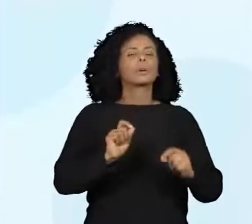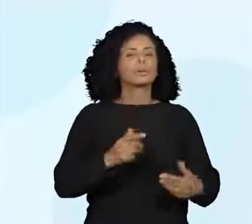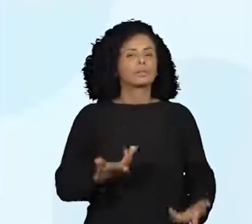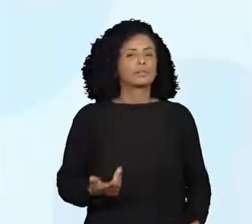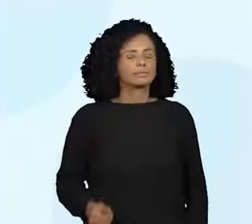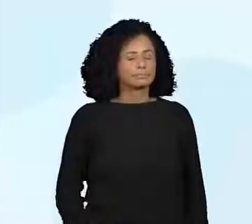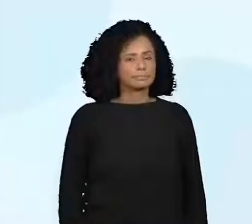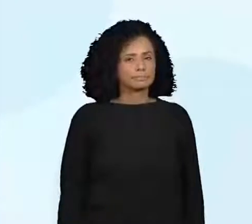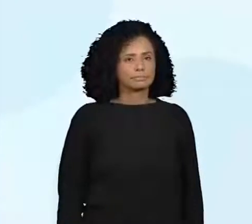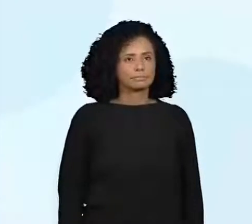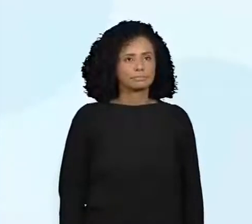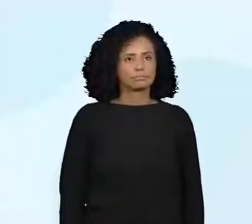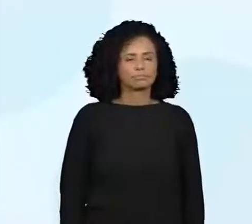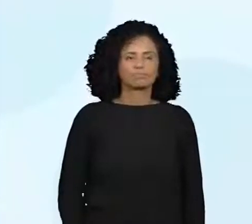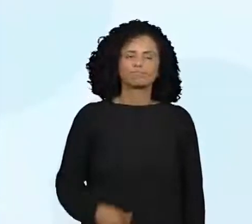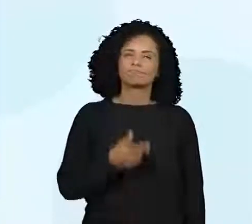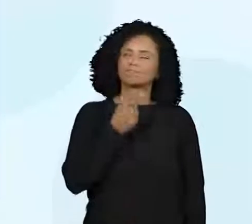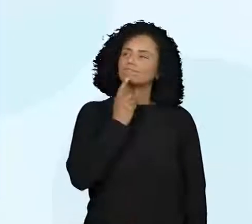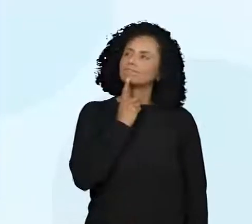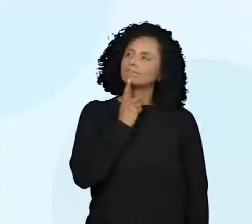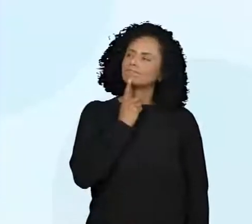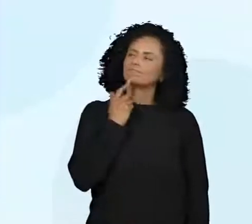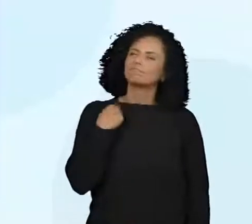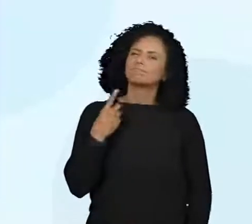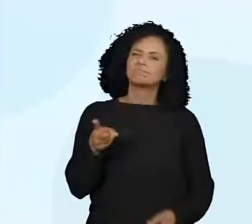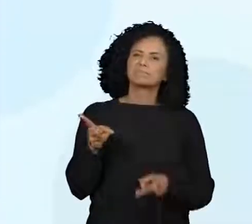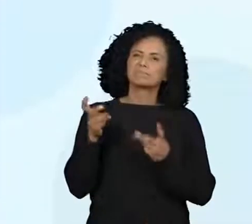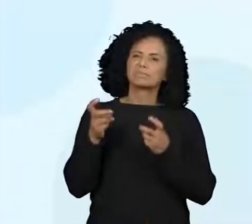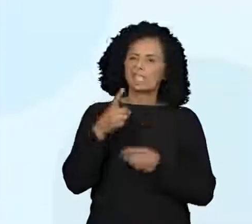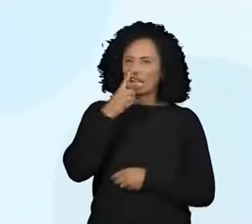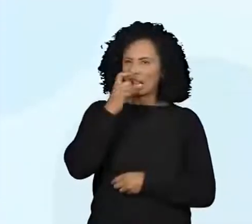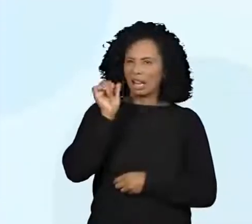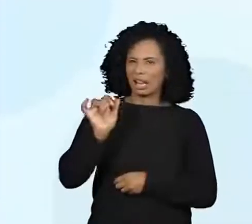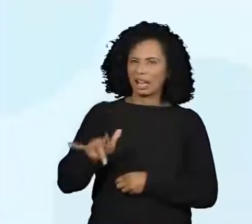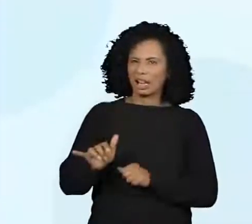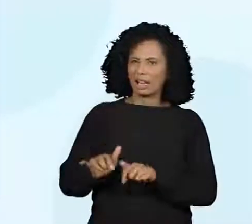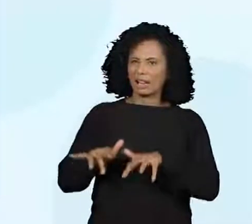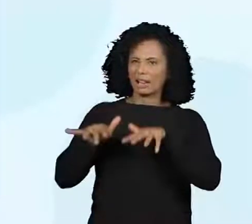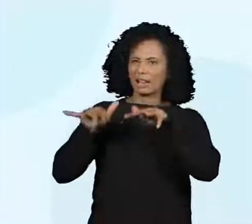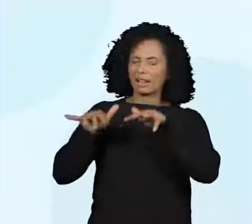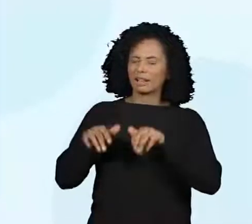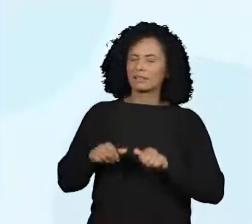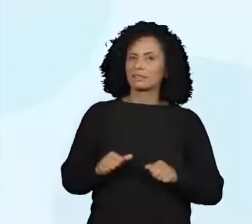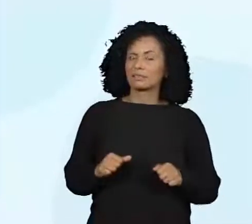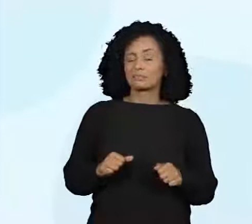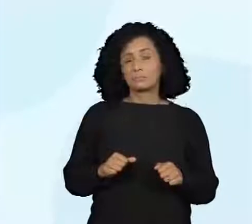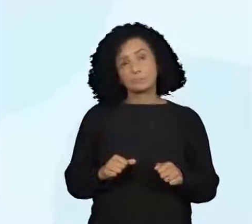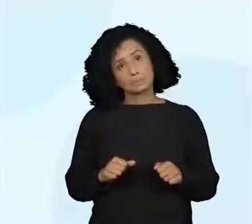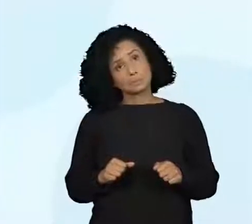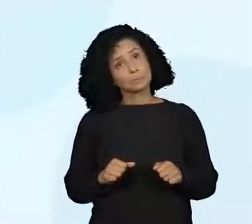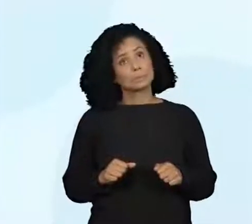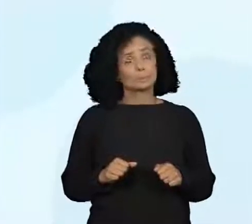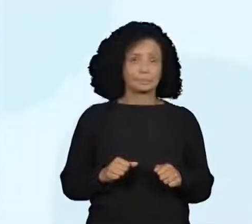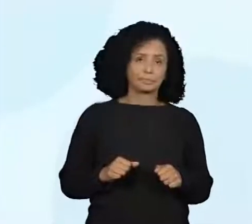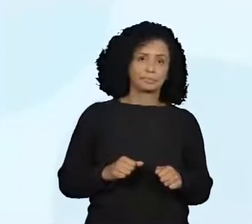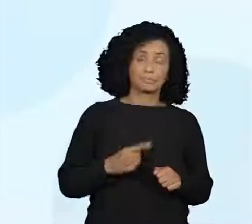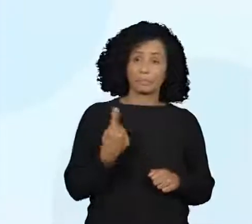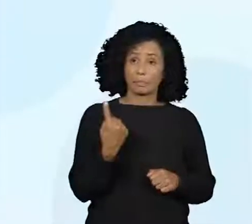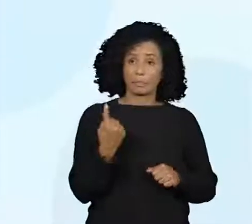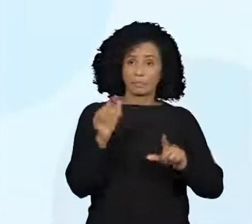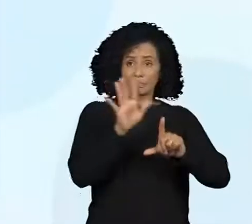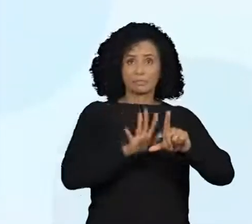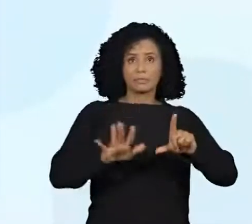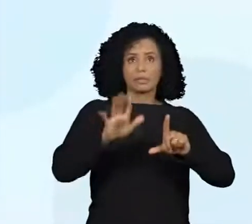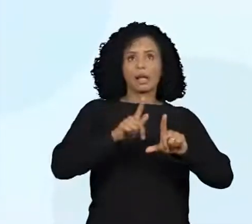Ah, professor, eu estou observando lixos. Muito bem, então eu consigo perceber na primeira imagem que tem